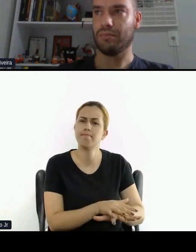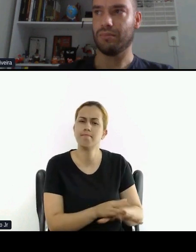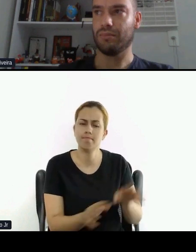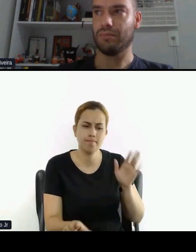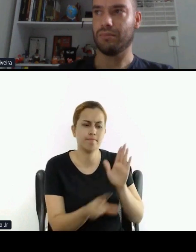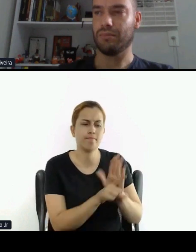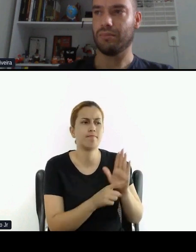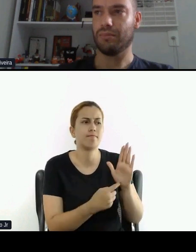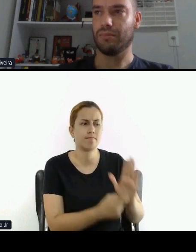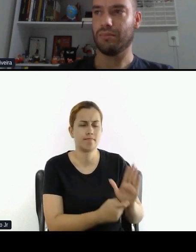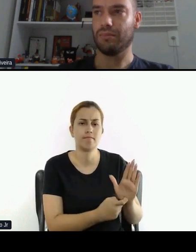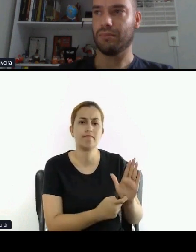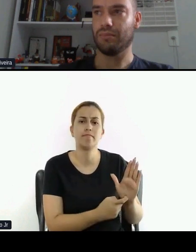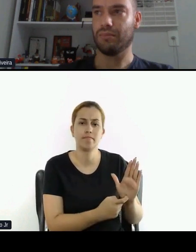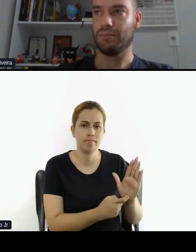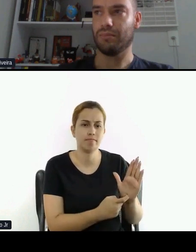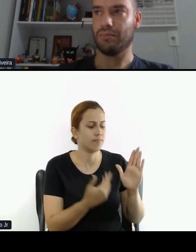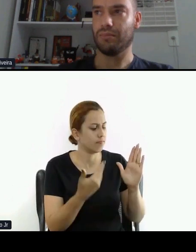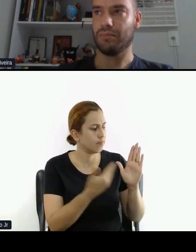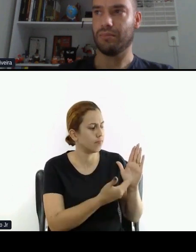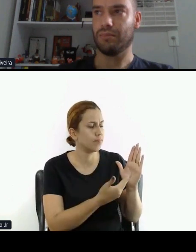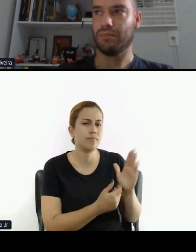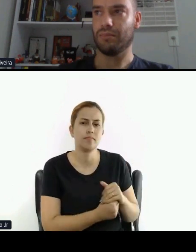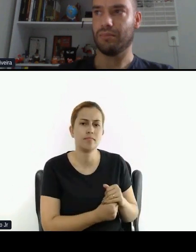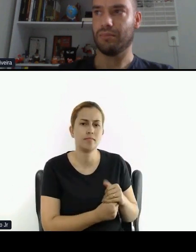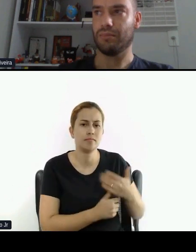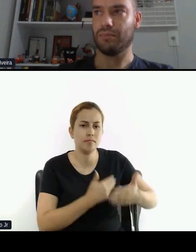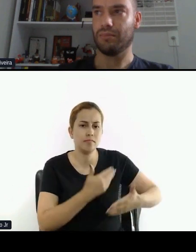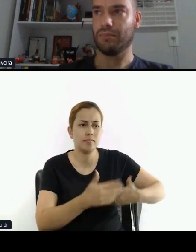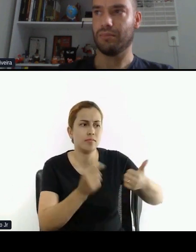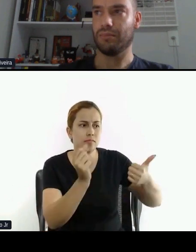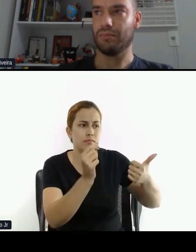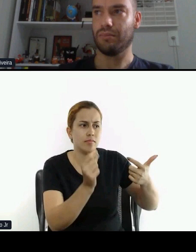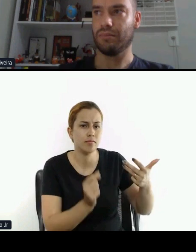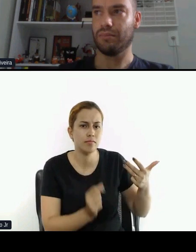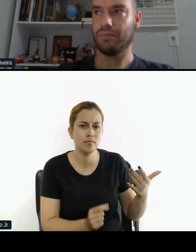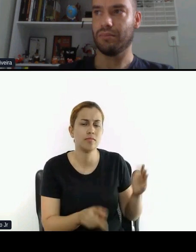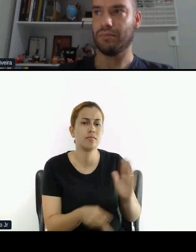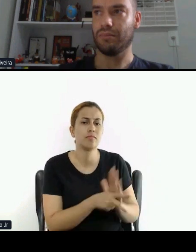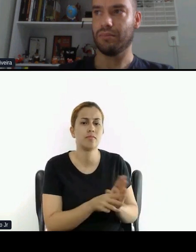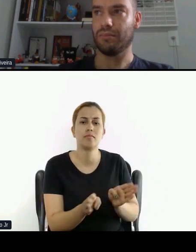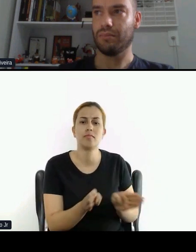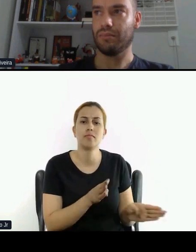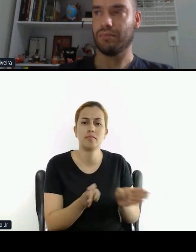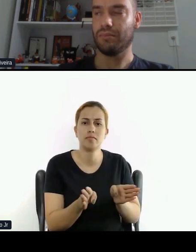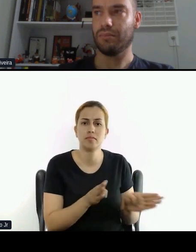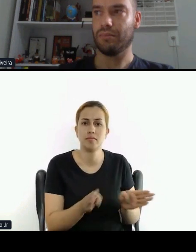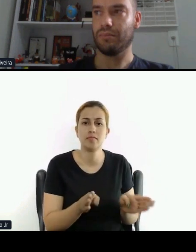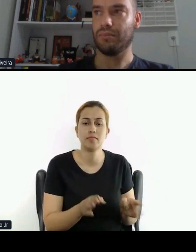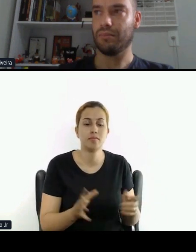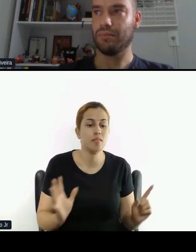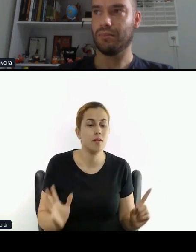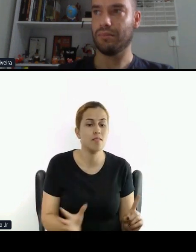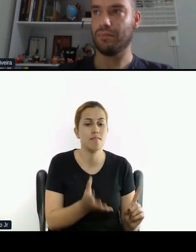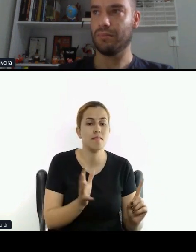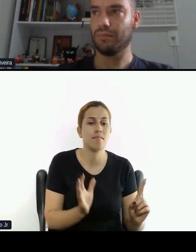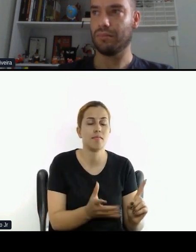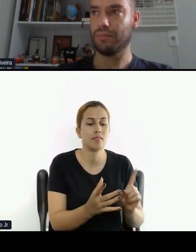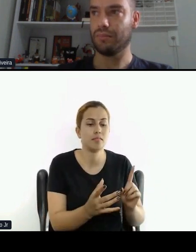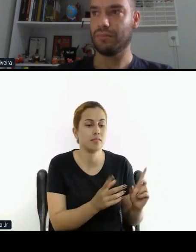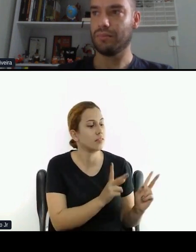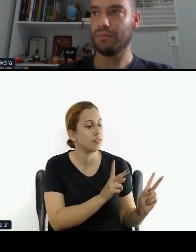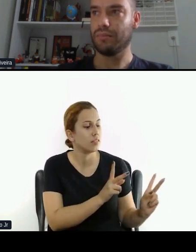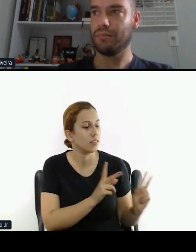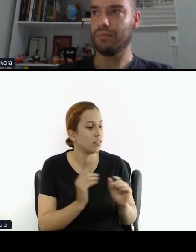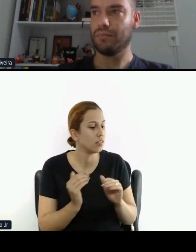com Deficiência, que predefine essas questões de acessibilidade, né, para promover essa igualdade de condições